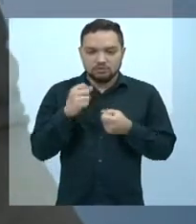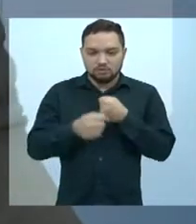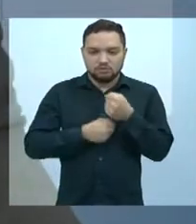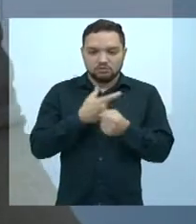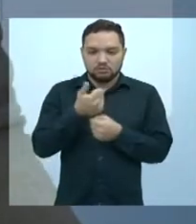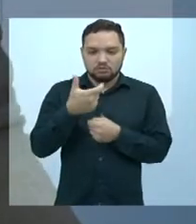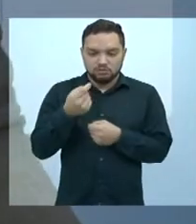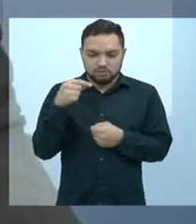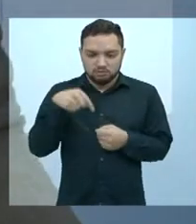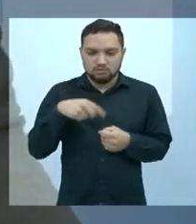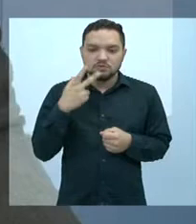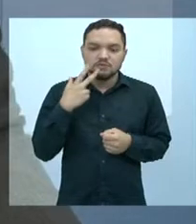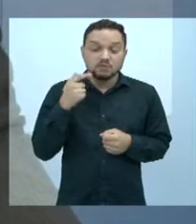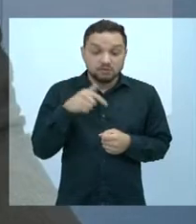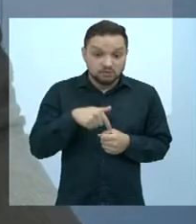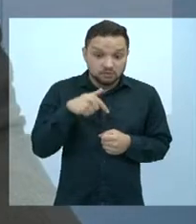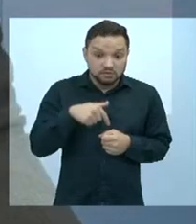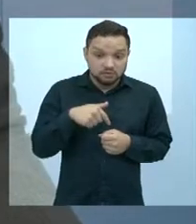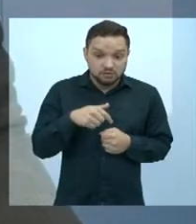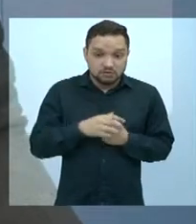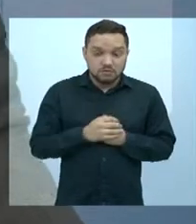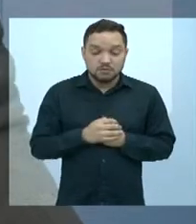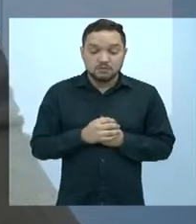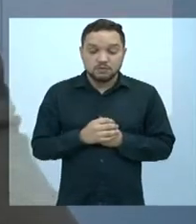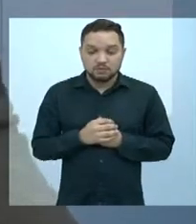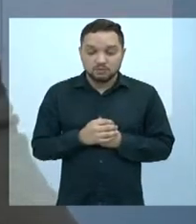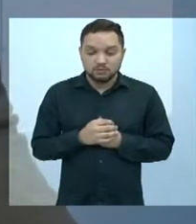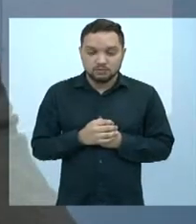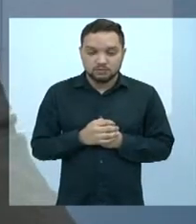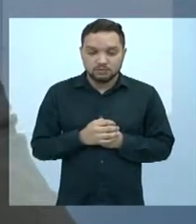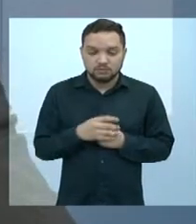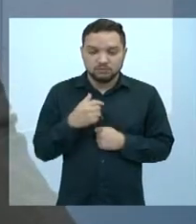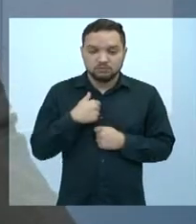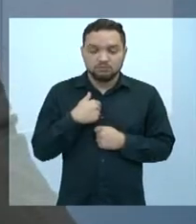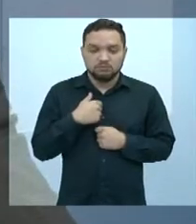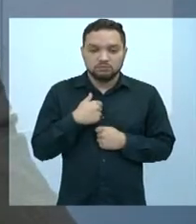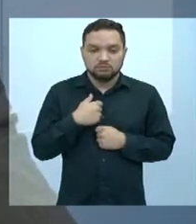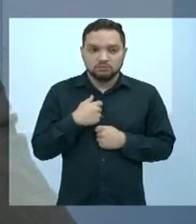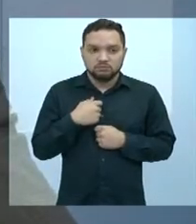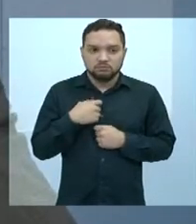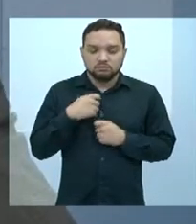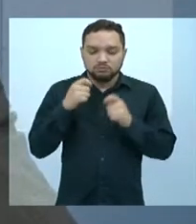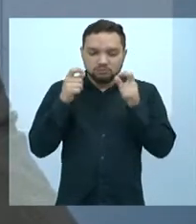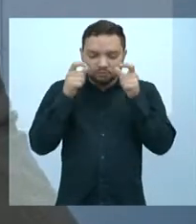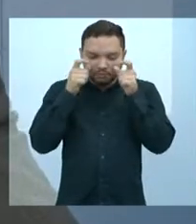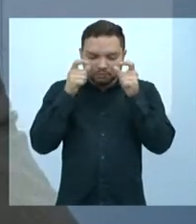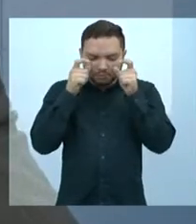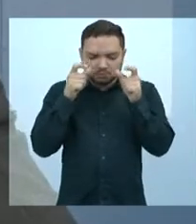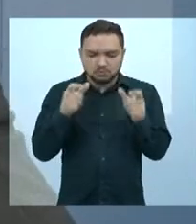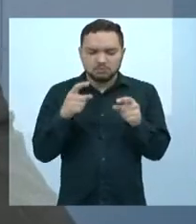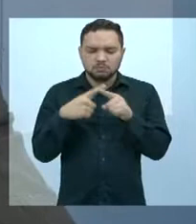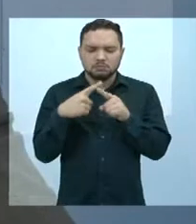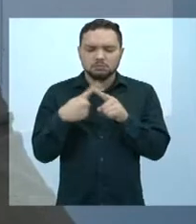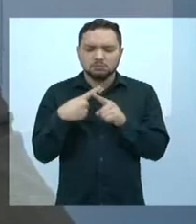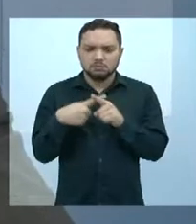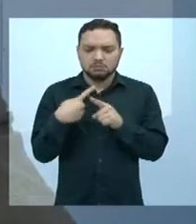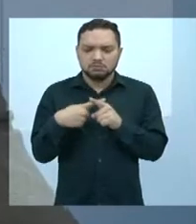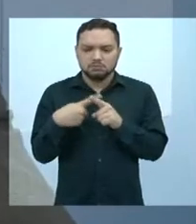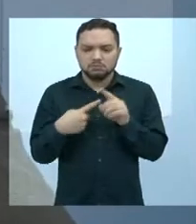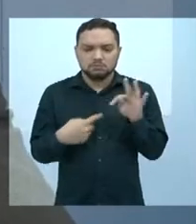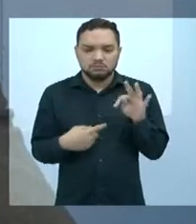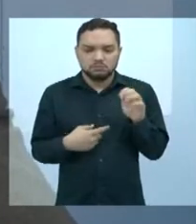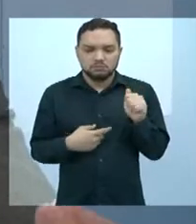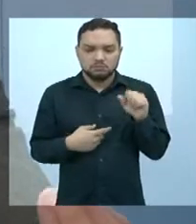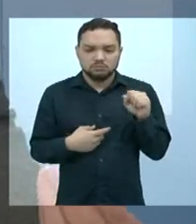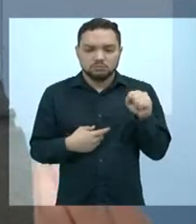2020 aqui em Fortaleza. O que me chama a atenção agora é que eu acho que o desgaste entre o senador Tasso